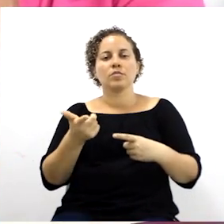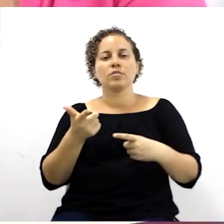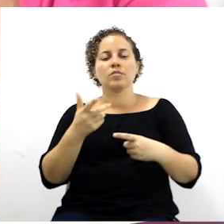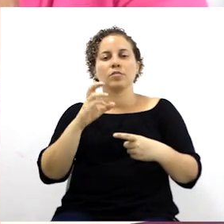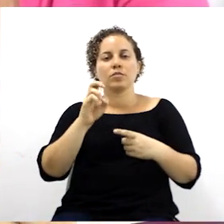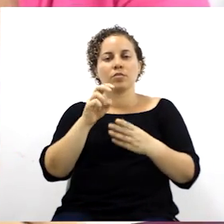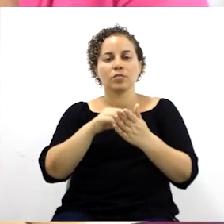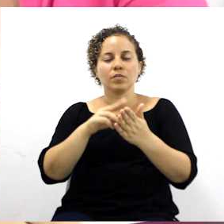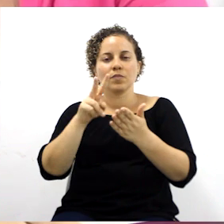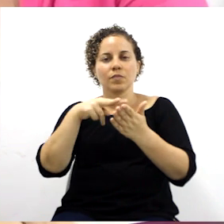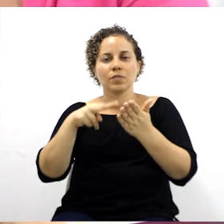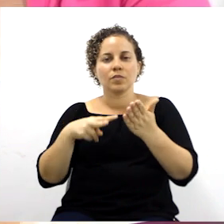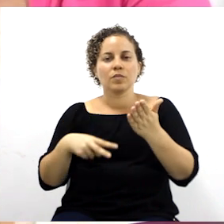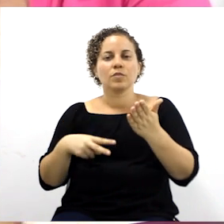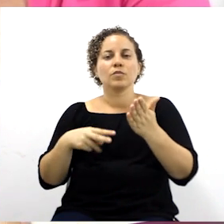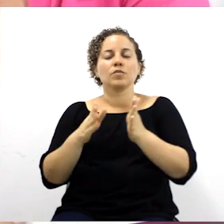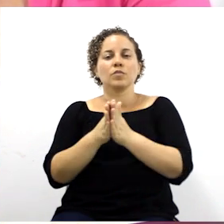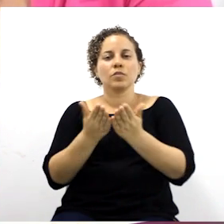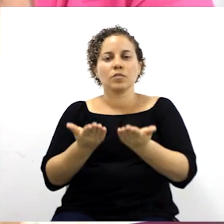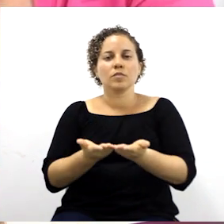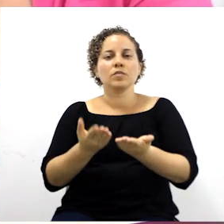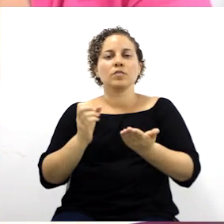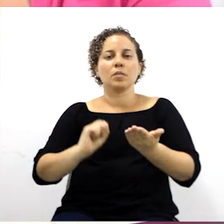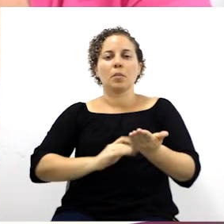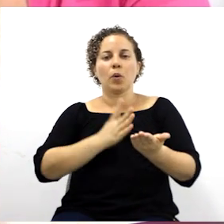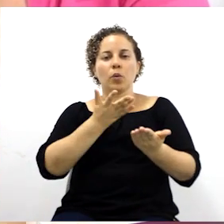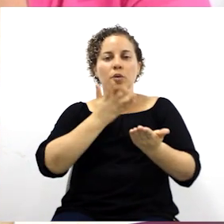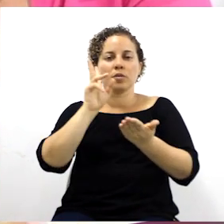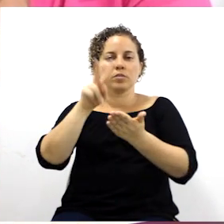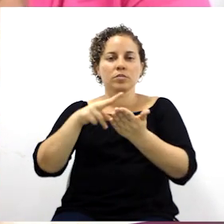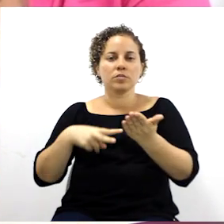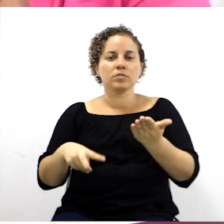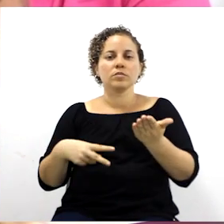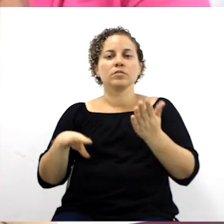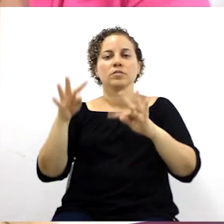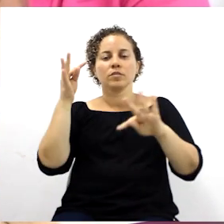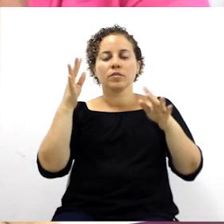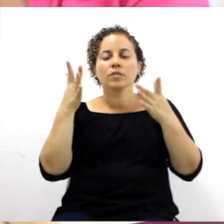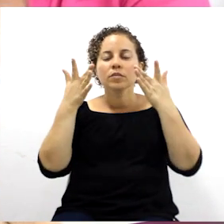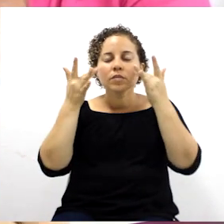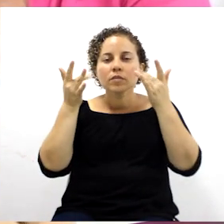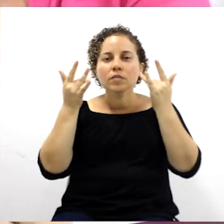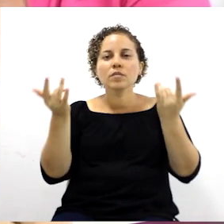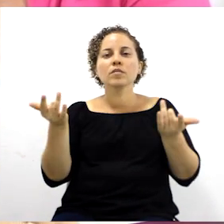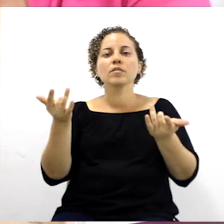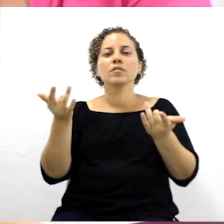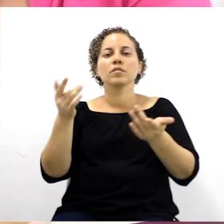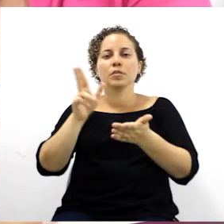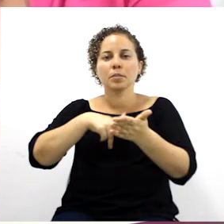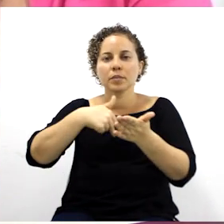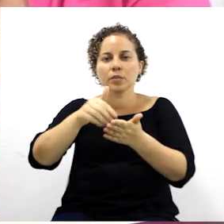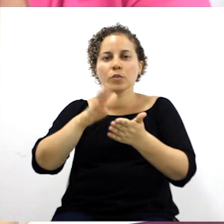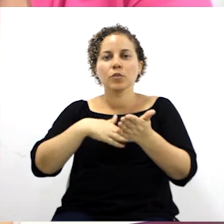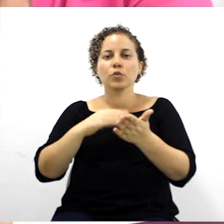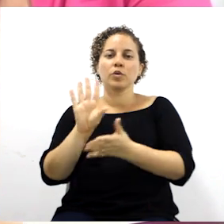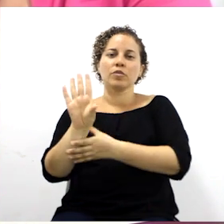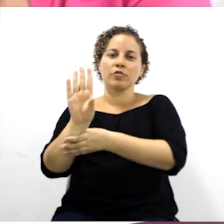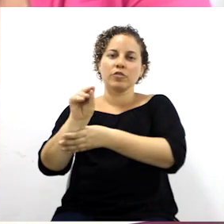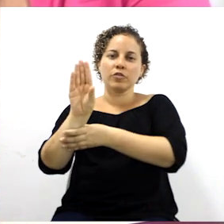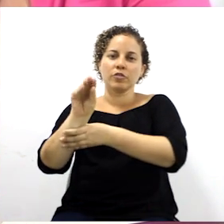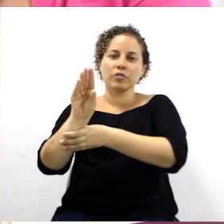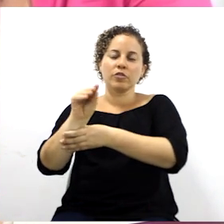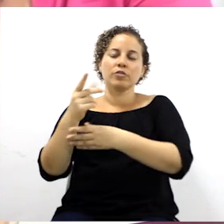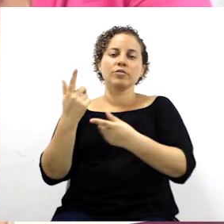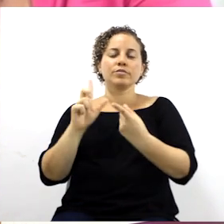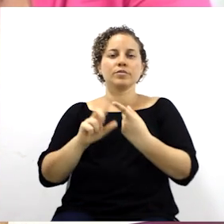Conto, leitura de poemas, a questão de oficinas de teatro, pintura, bonecos, enfim. Tudo isso, né? Todas